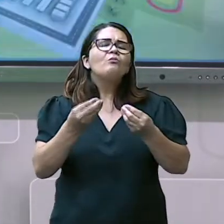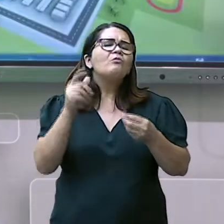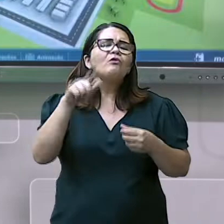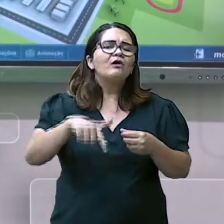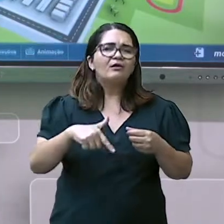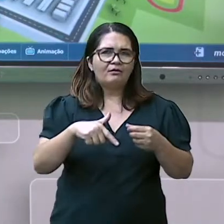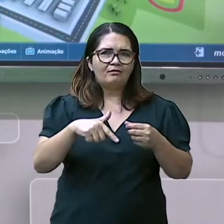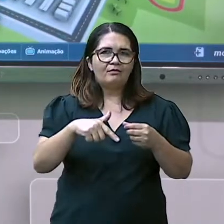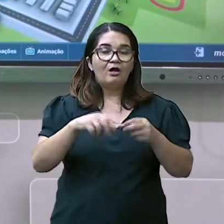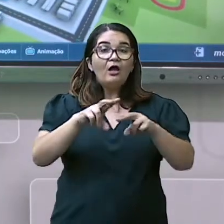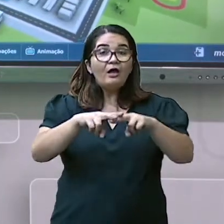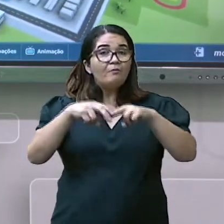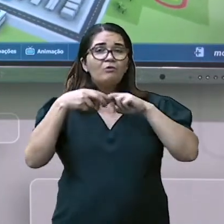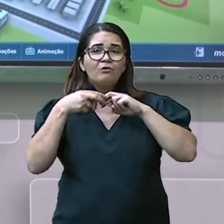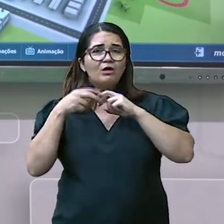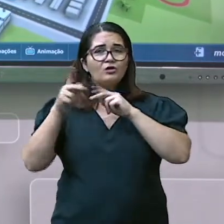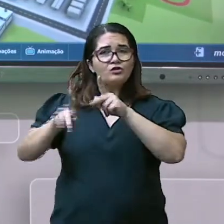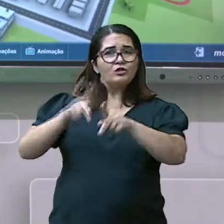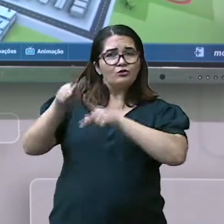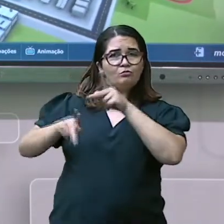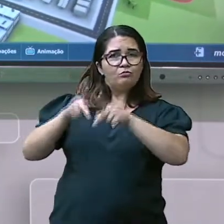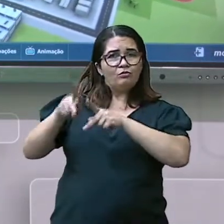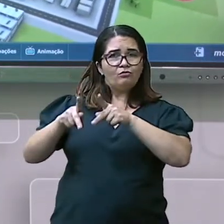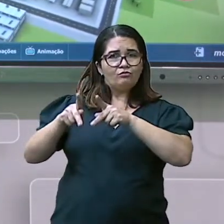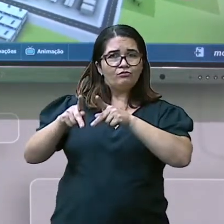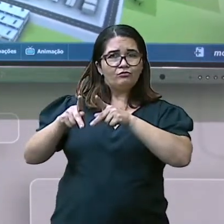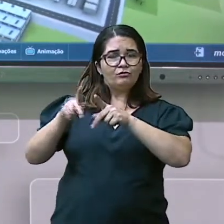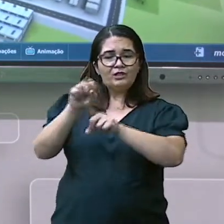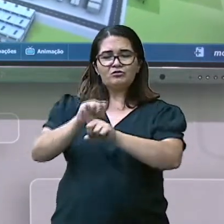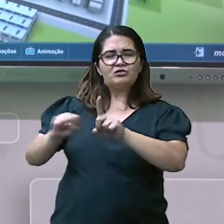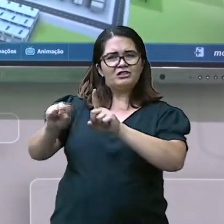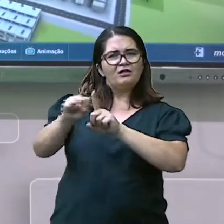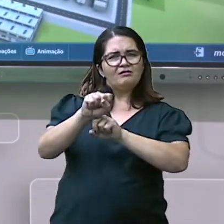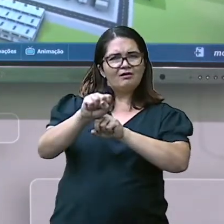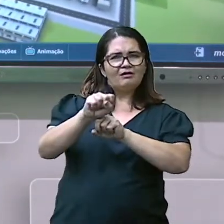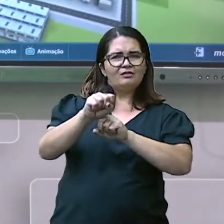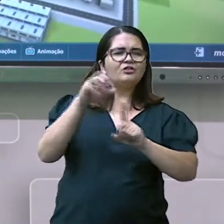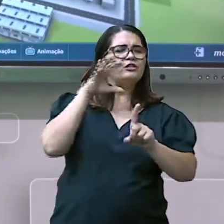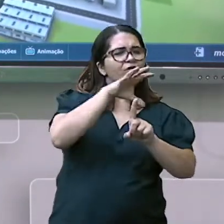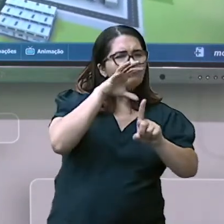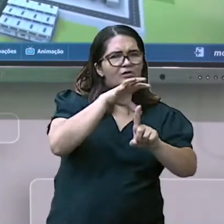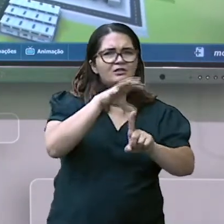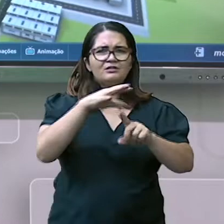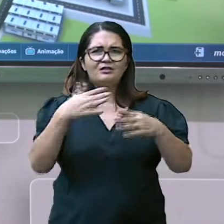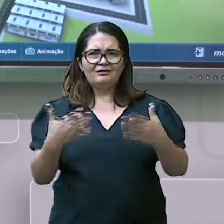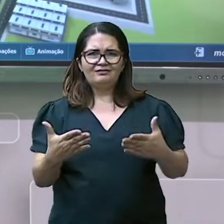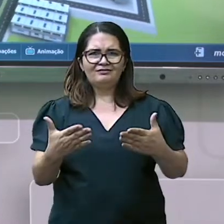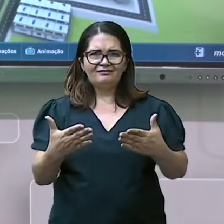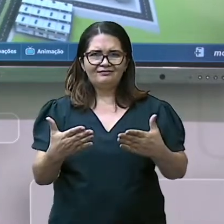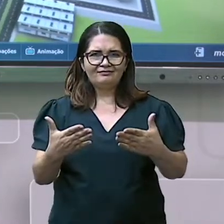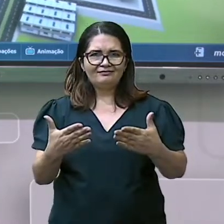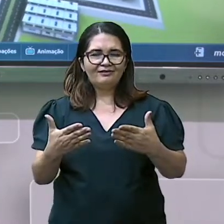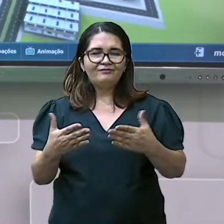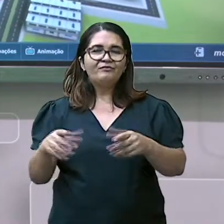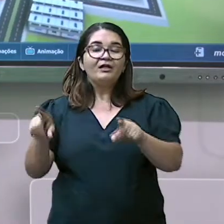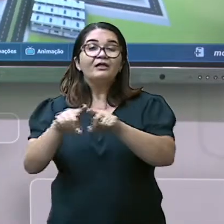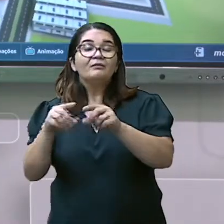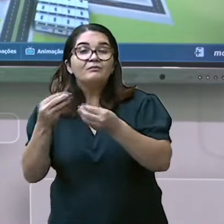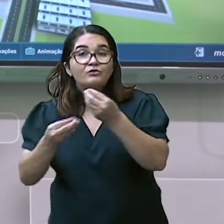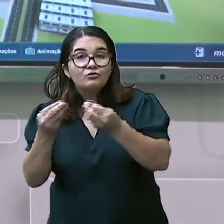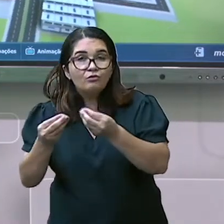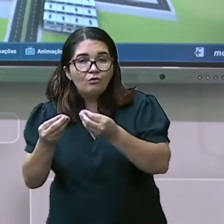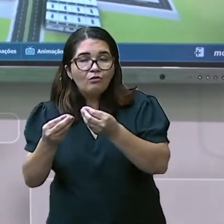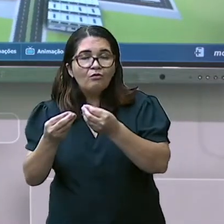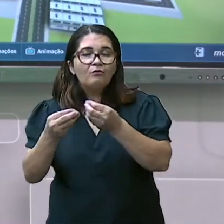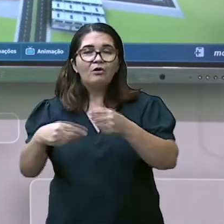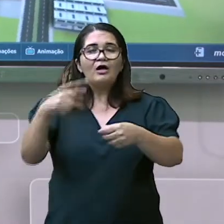tinha muito lazer. Já em Ur, já era voltado para o comércio. E aqui